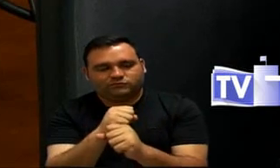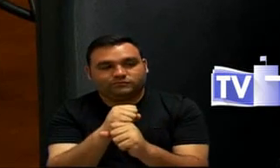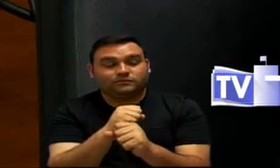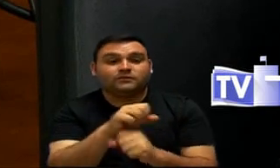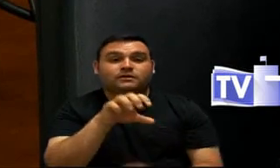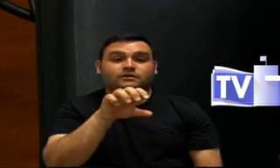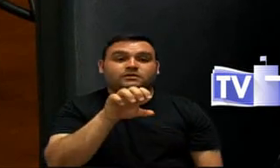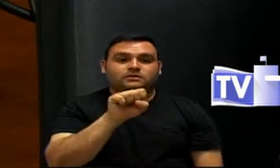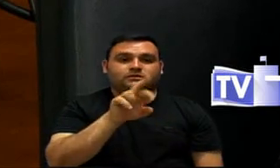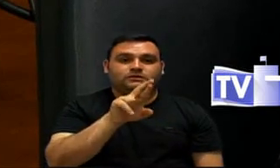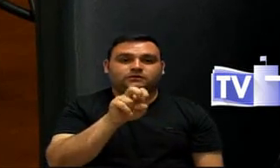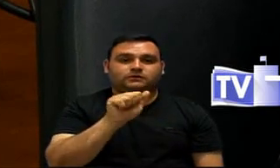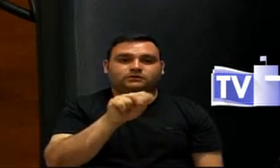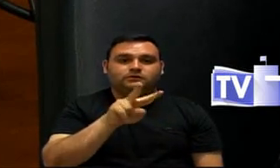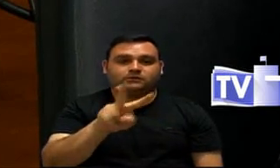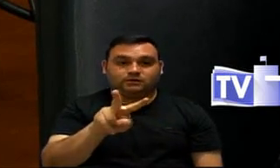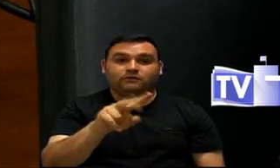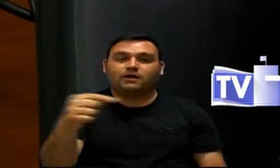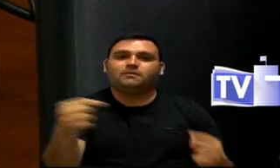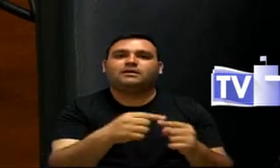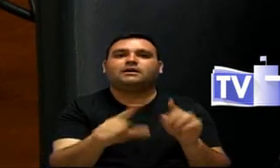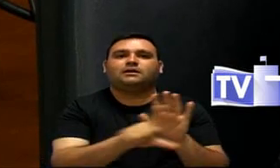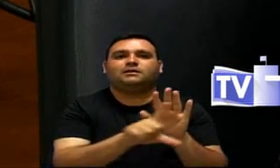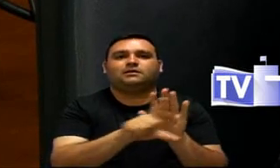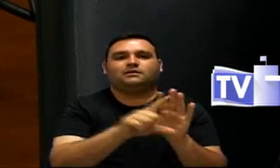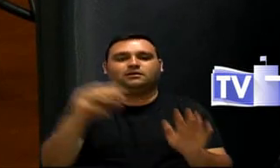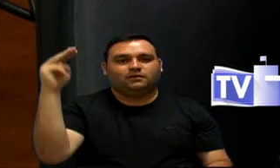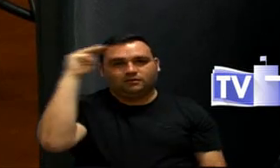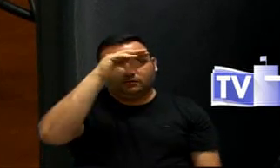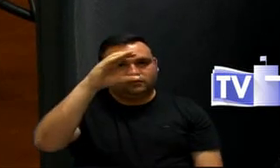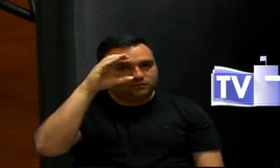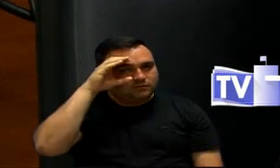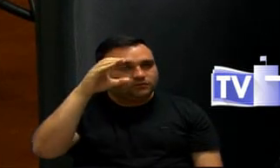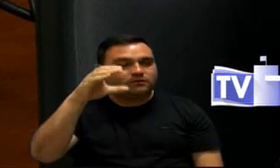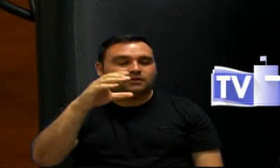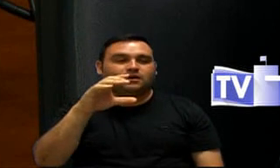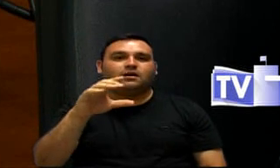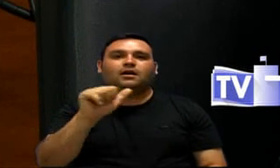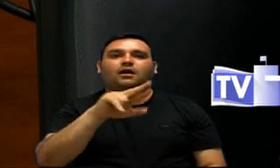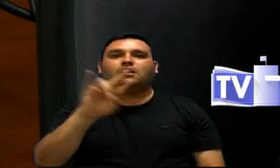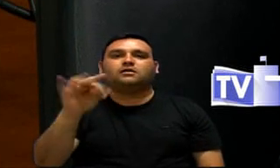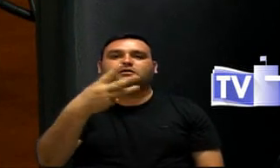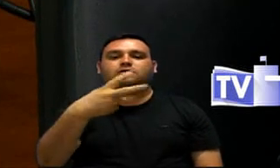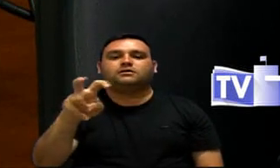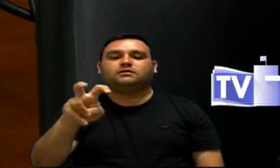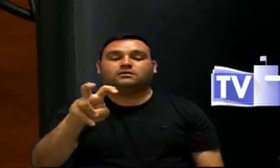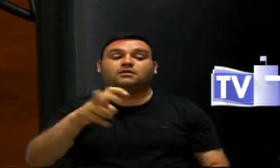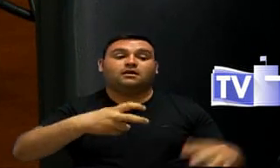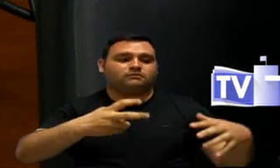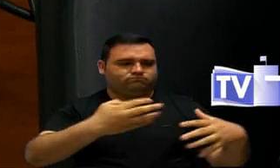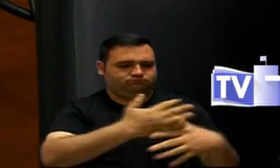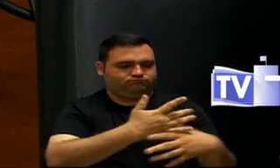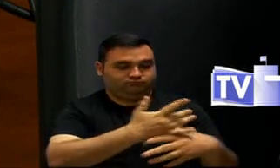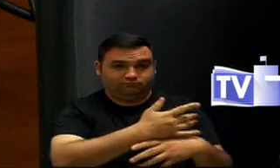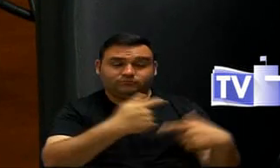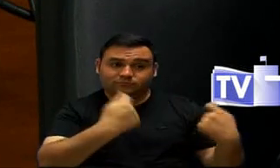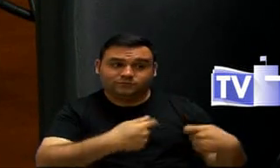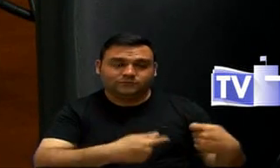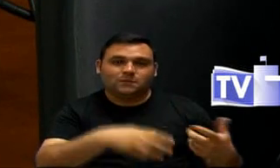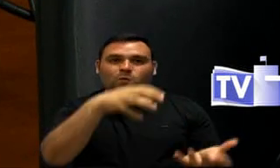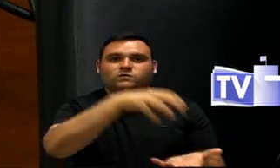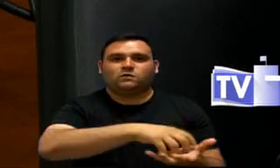O Serave, ele está na Lei Maria da Penha, no artigo 35, né, que o município ele tem que ter um centro